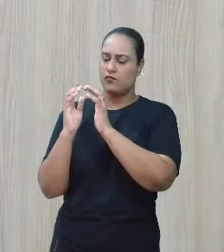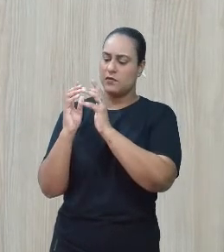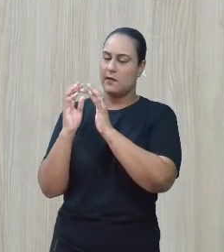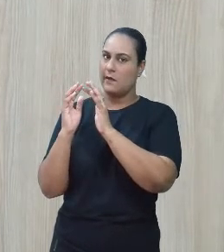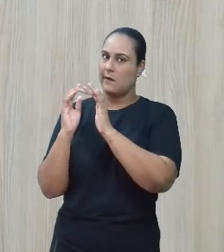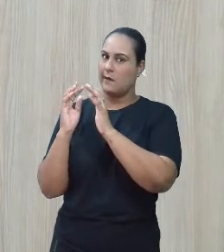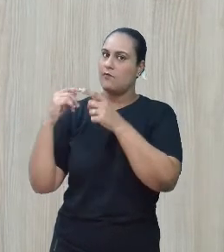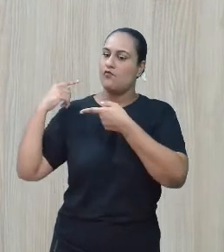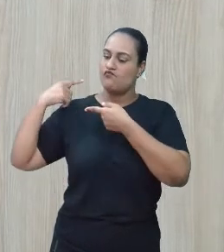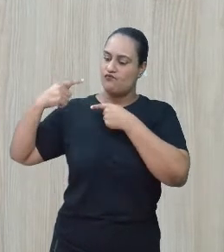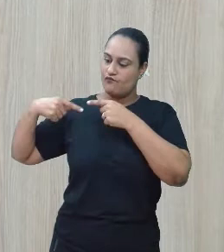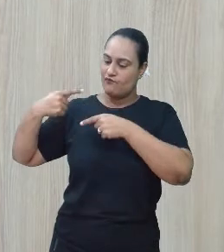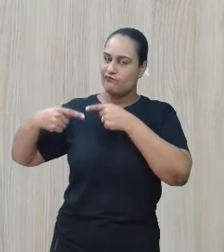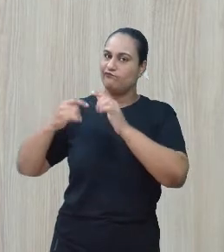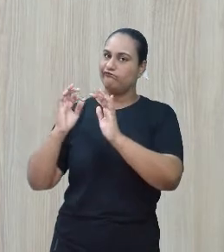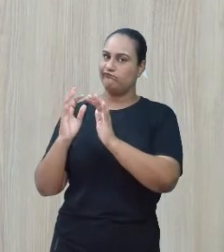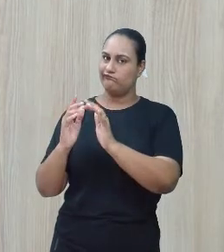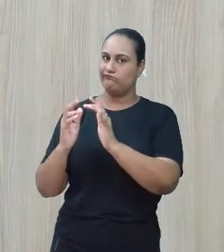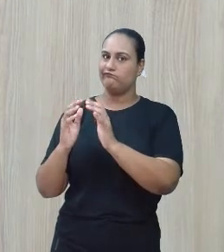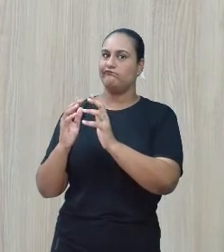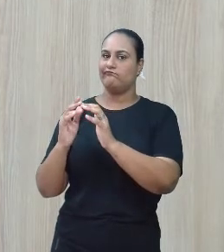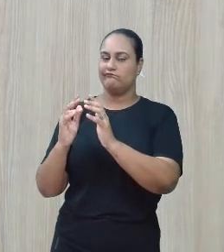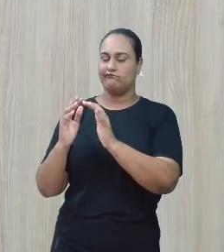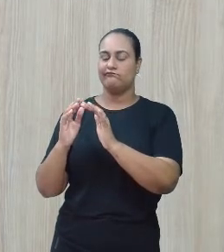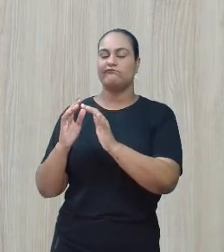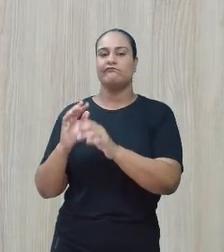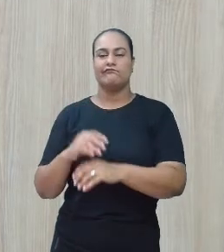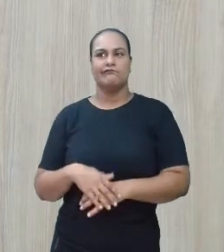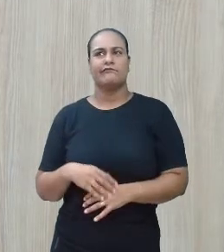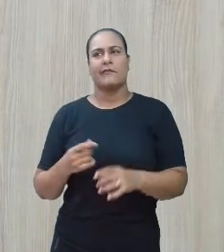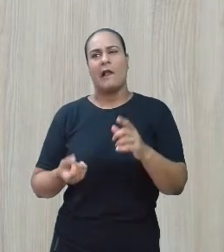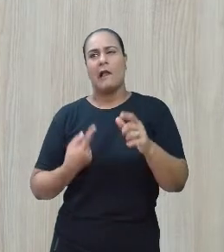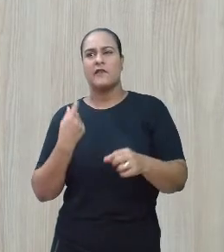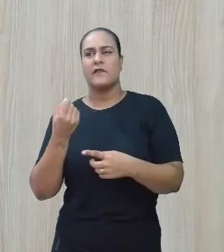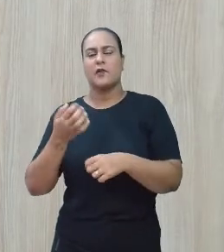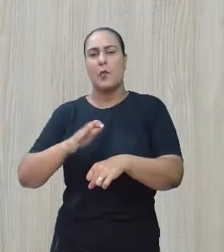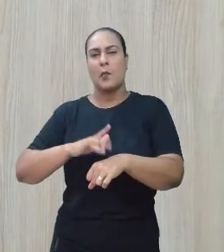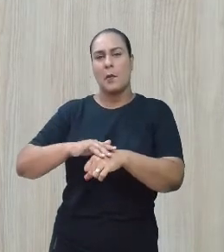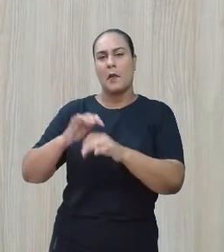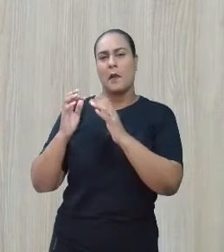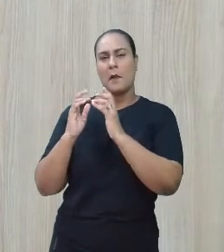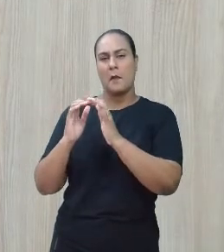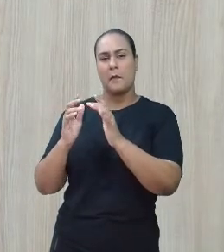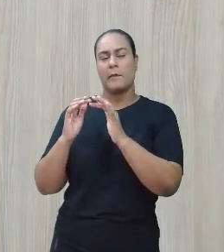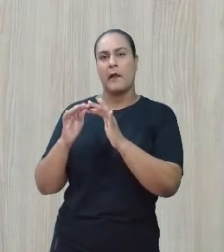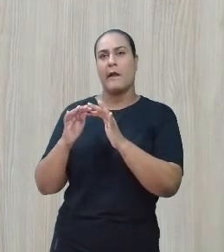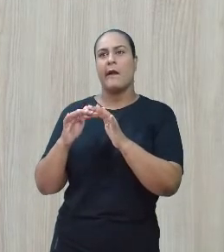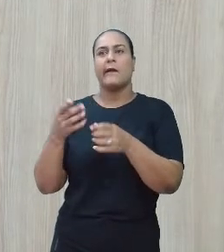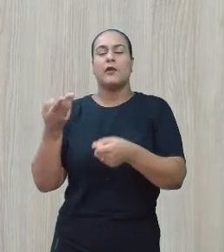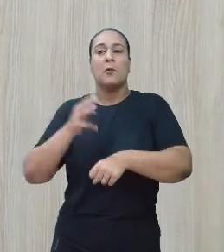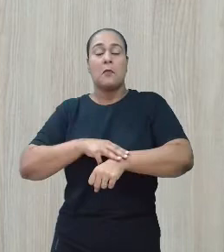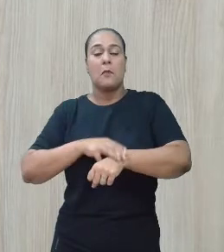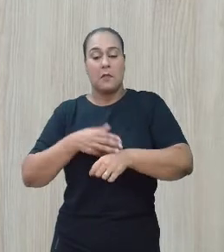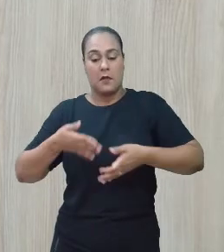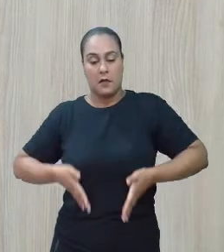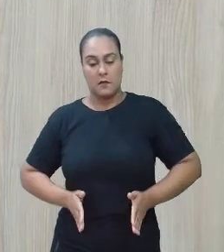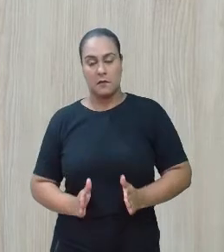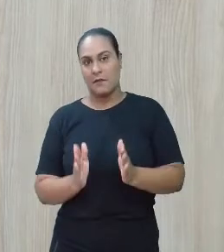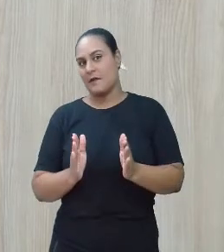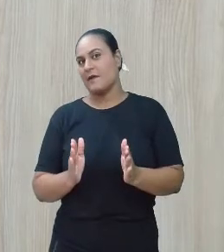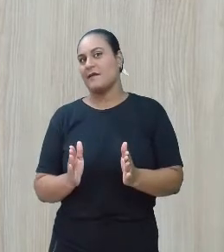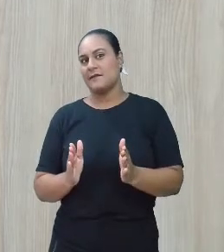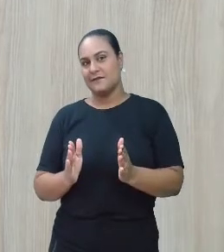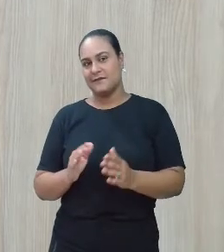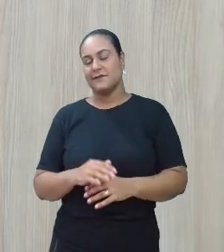genética, em uma grande maioria, e também, às vezes, malformação, às vezes, alguma questão do parto. Então, também é bom procurar